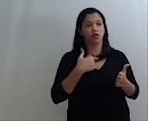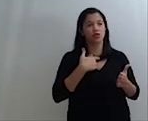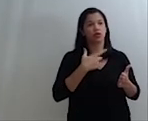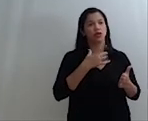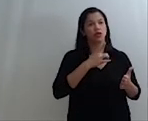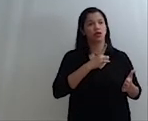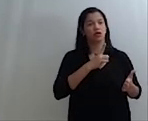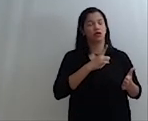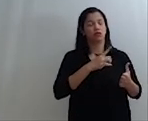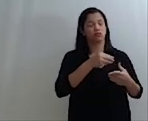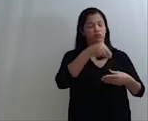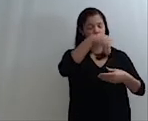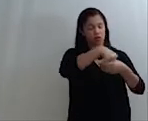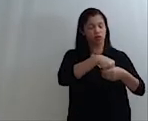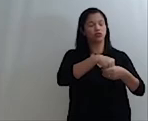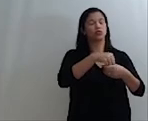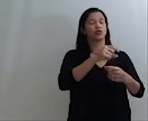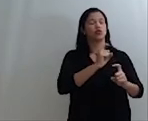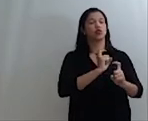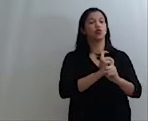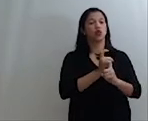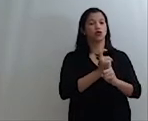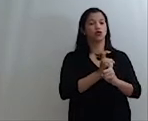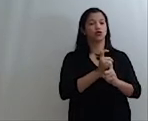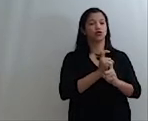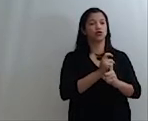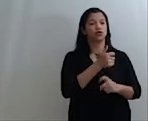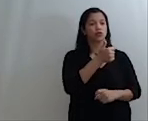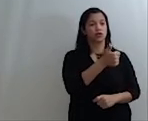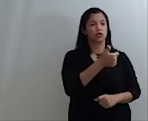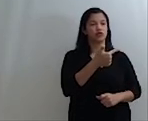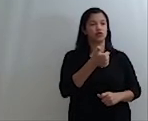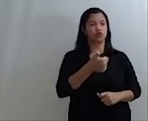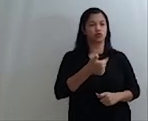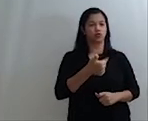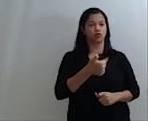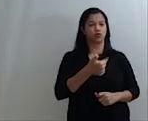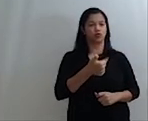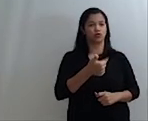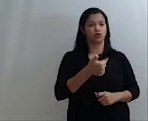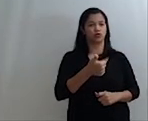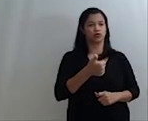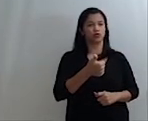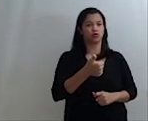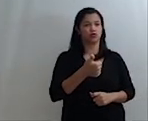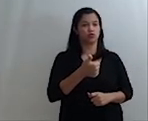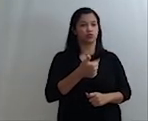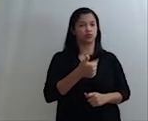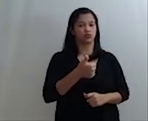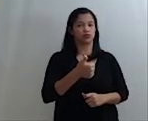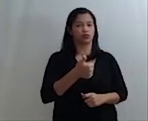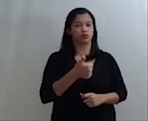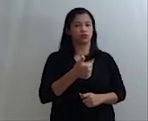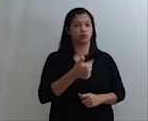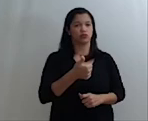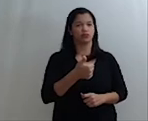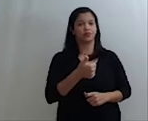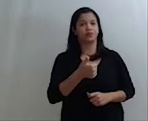previsto no artigo 121 parágrafo 1º do Código Penal senhor presidente Creio que não há